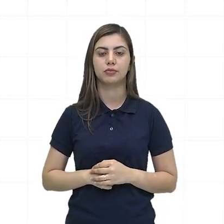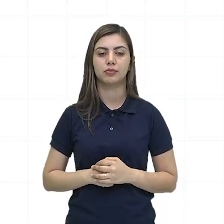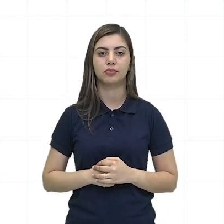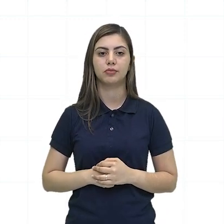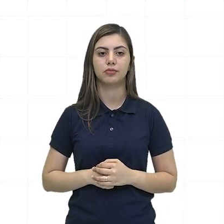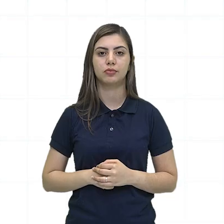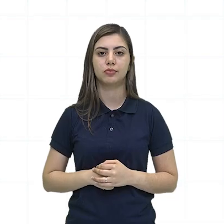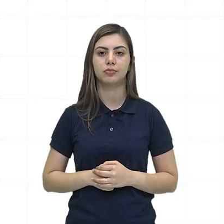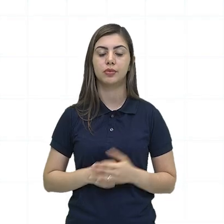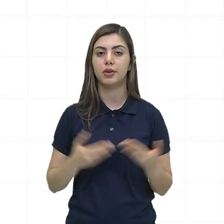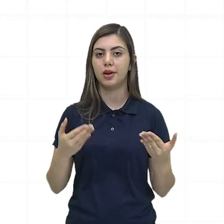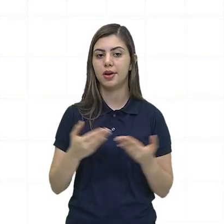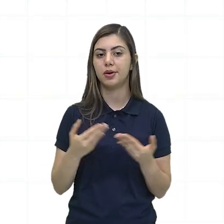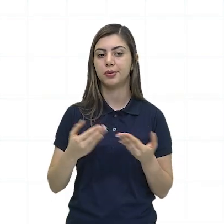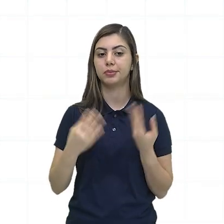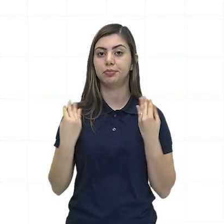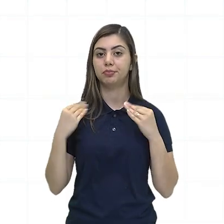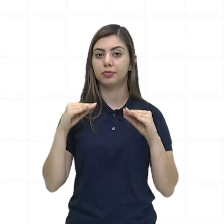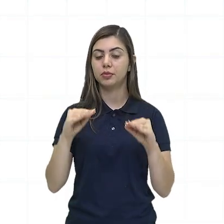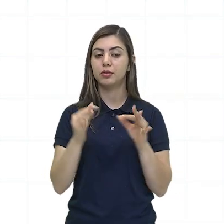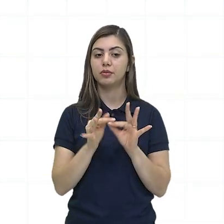Vou colocar assim.